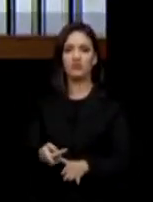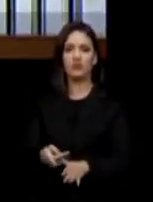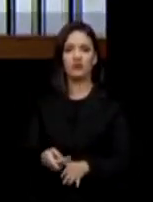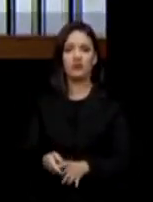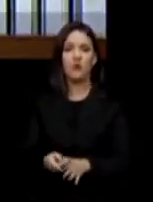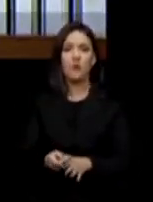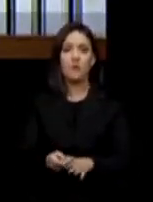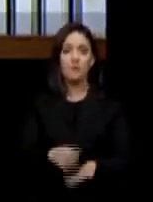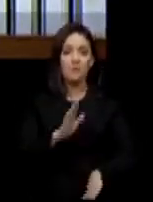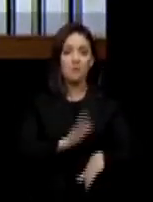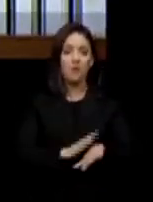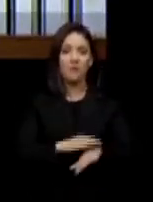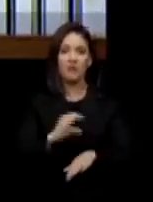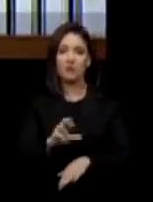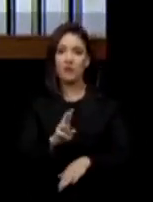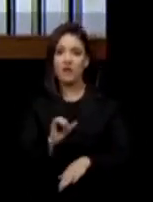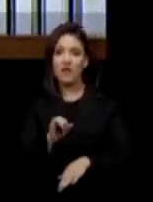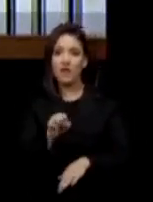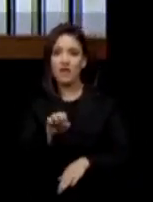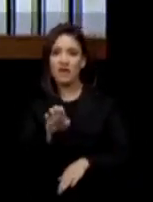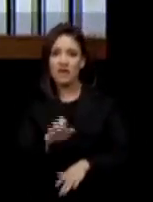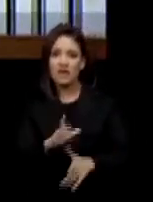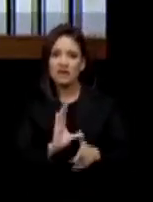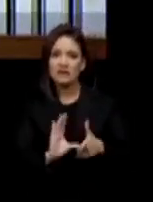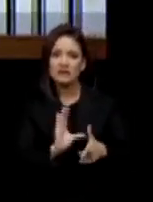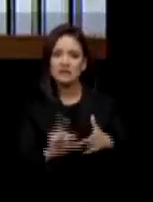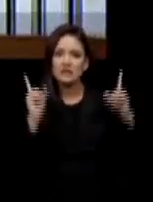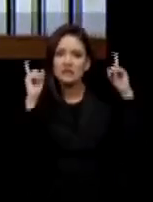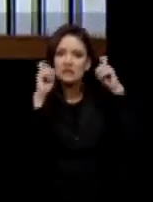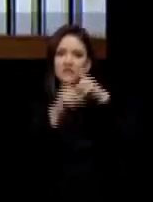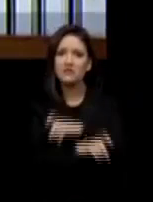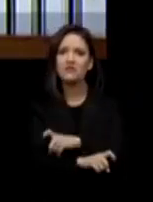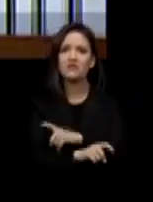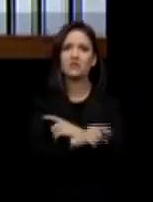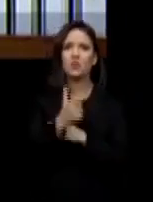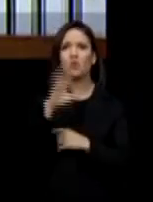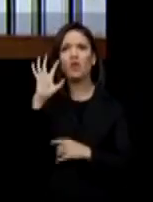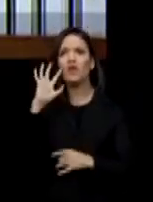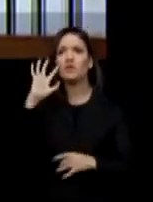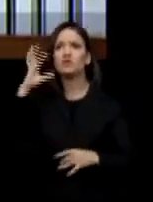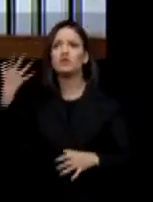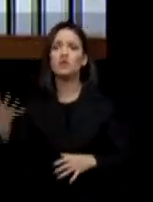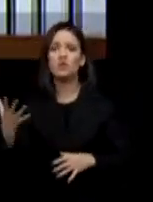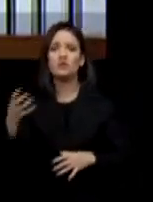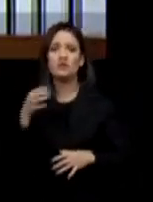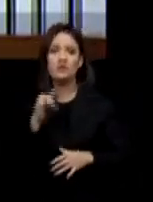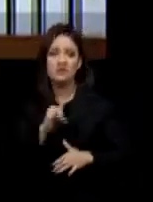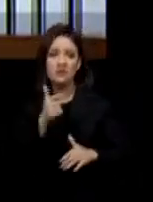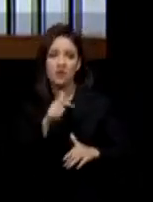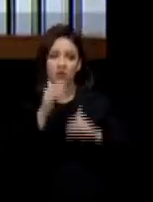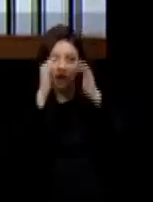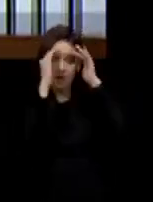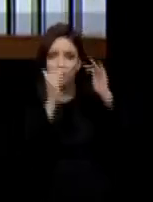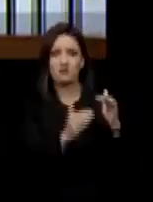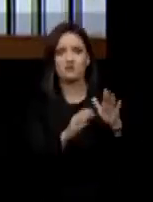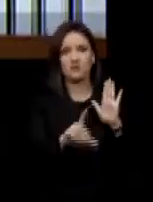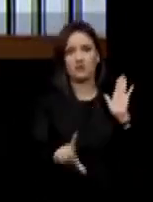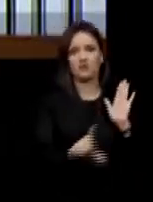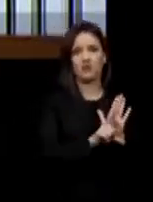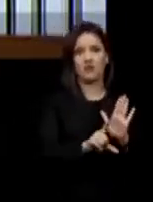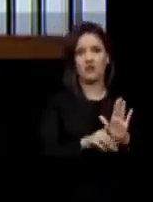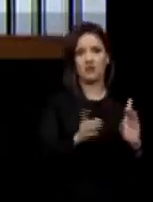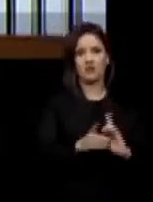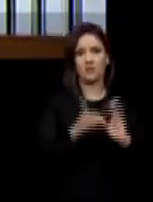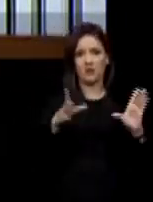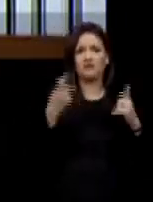as crises fora da legalidade constitucional e da democracia, ambas salvaguardadas pelo Supremo